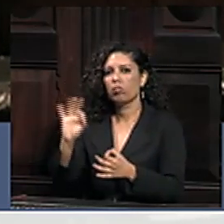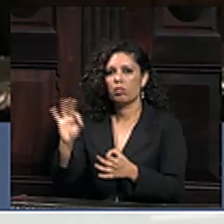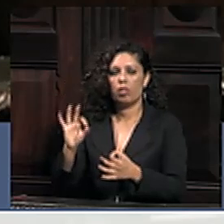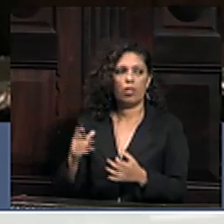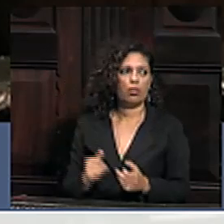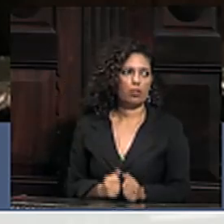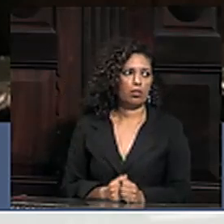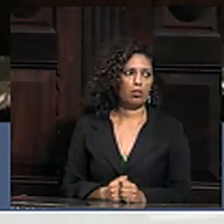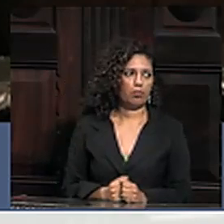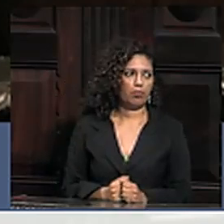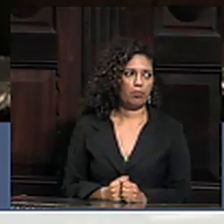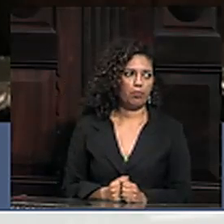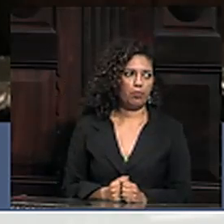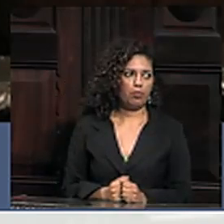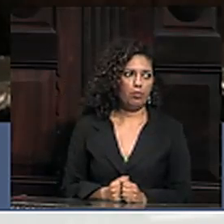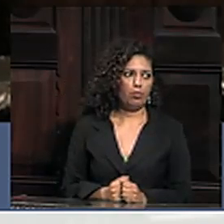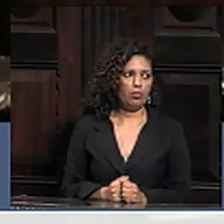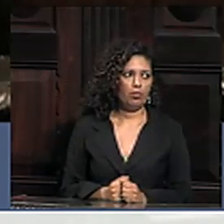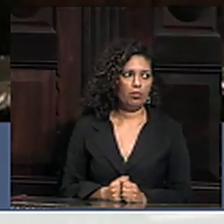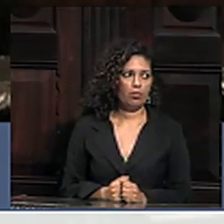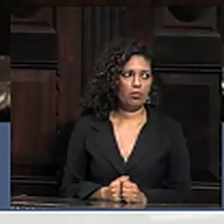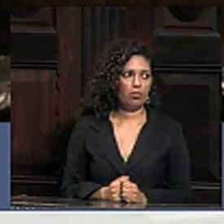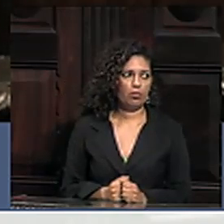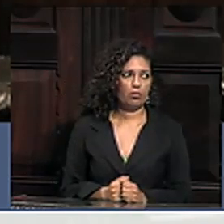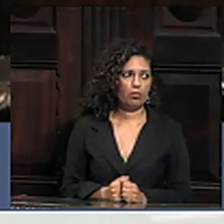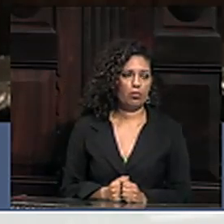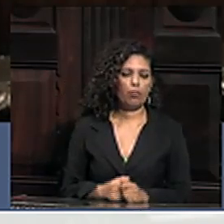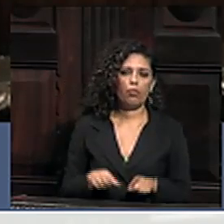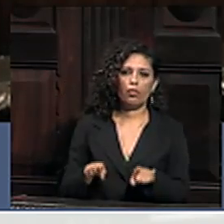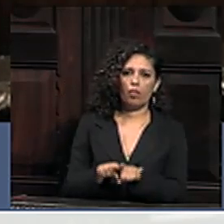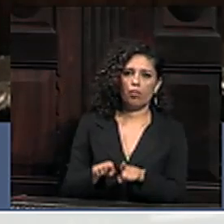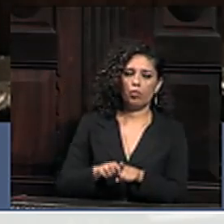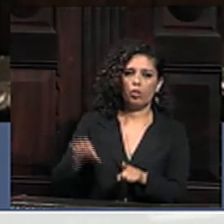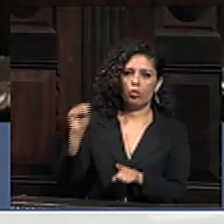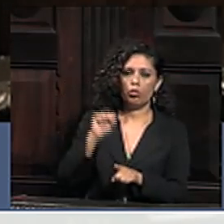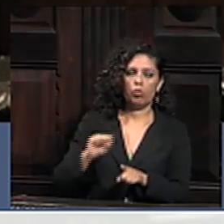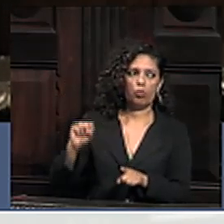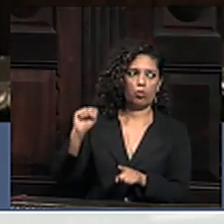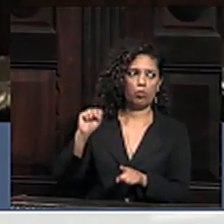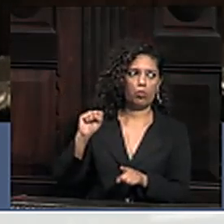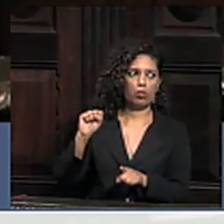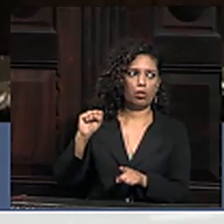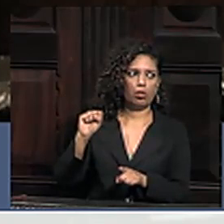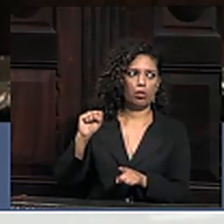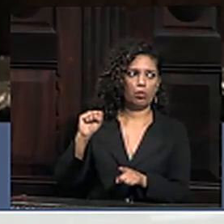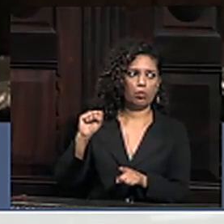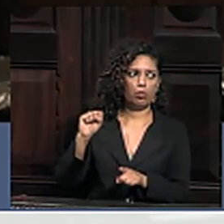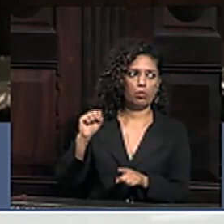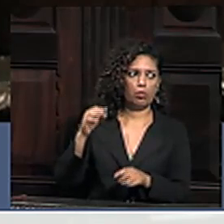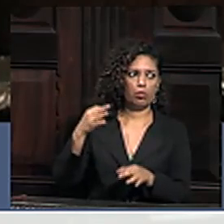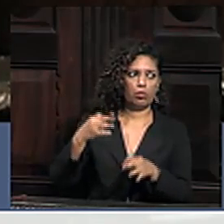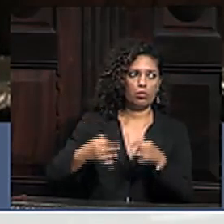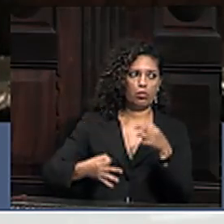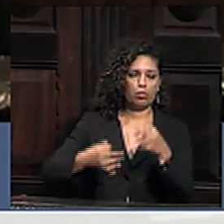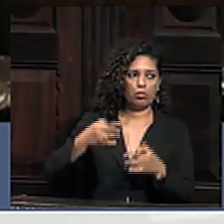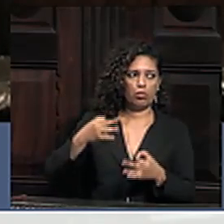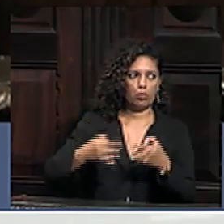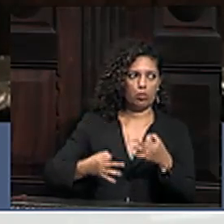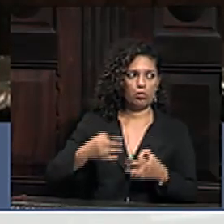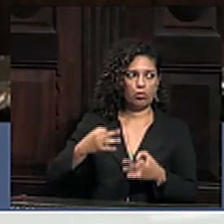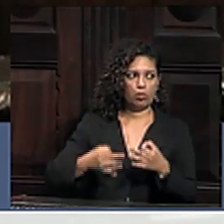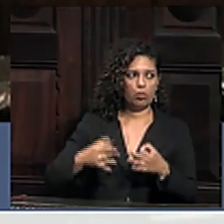aposentar, completar 75 anos, ele que é o decano do Supremo Tribunal Federal, Moro ocupará a vaga, né,